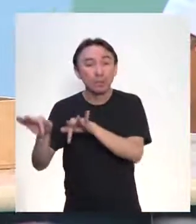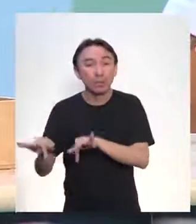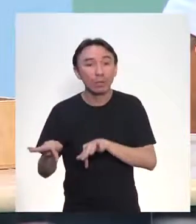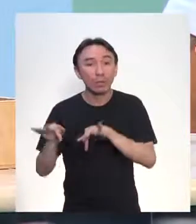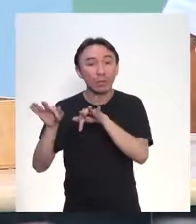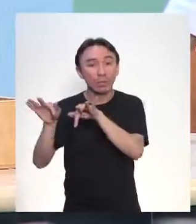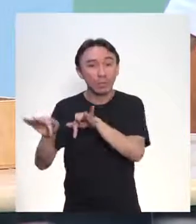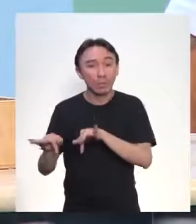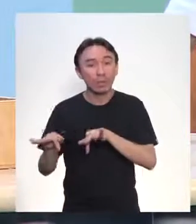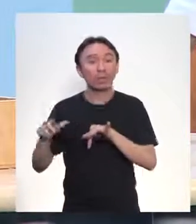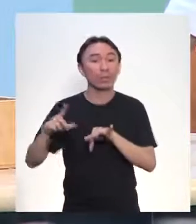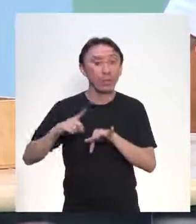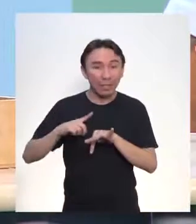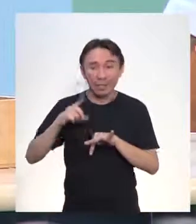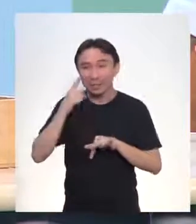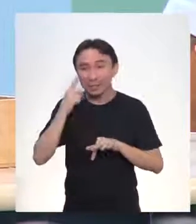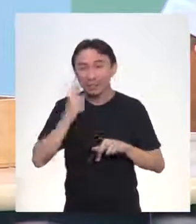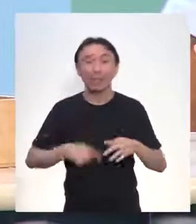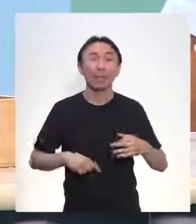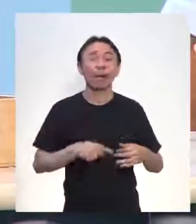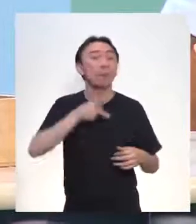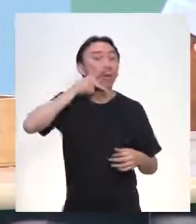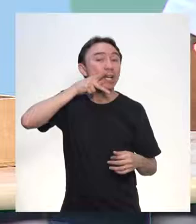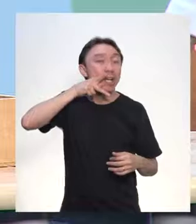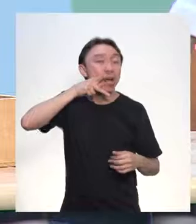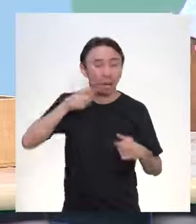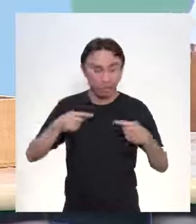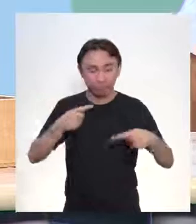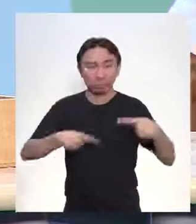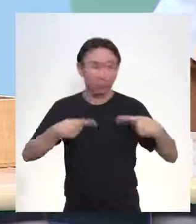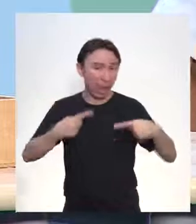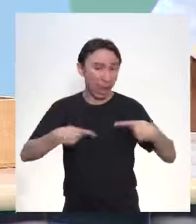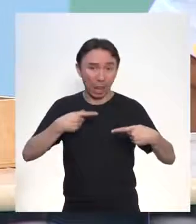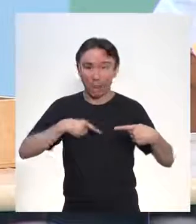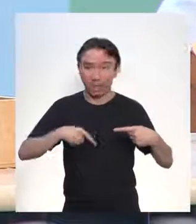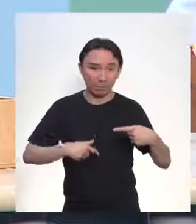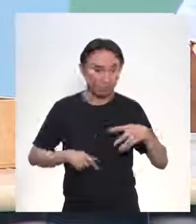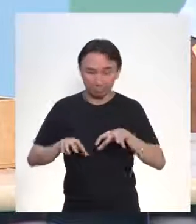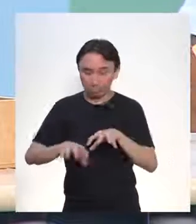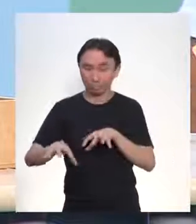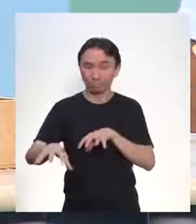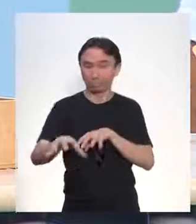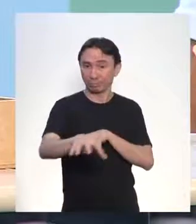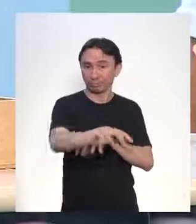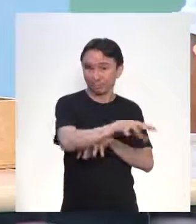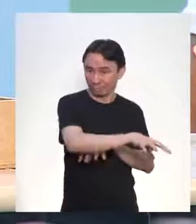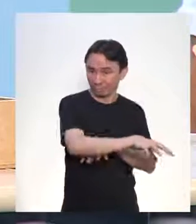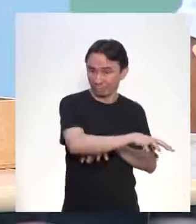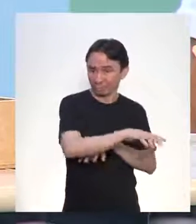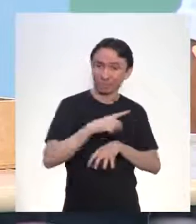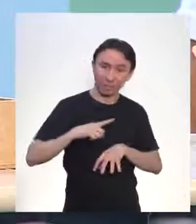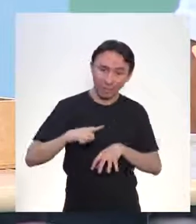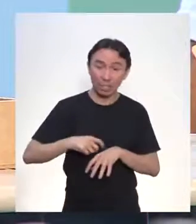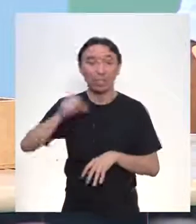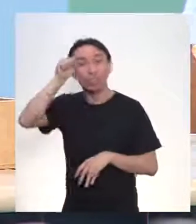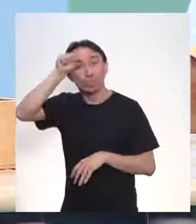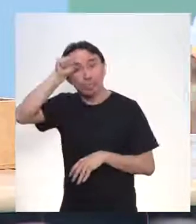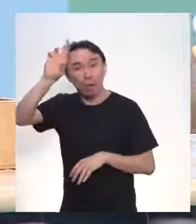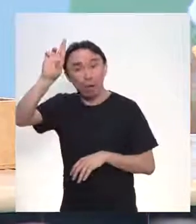descentralização, descentralização política, porque nós temos aqui senhores feudais, ok? E o rei, numa figura